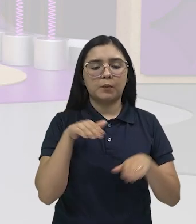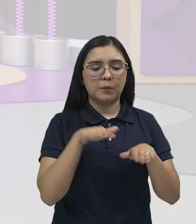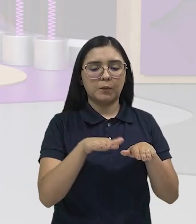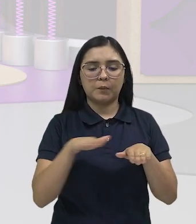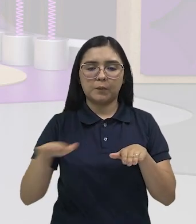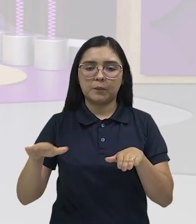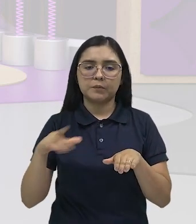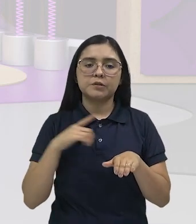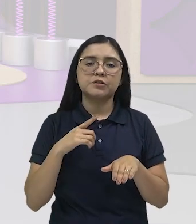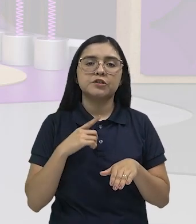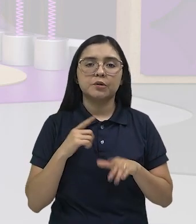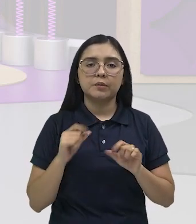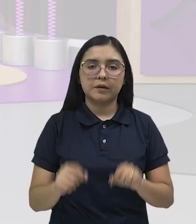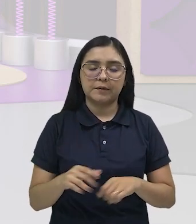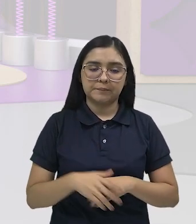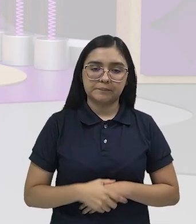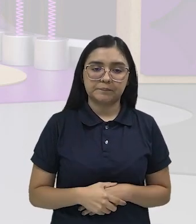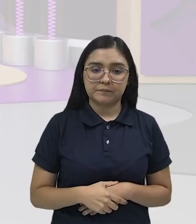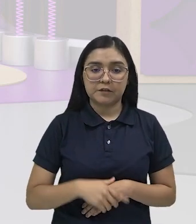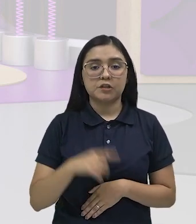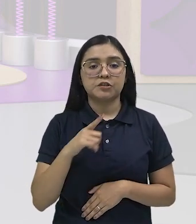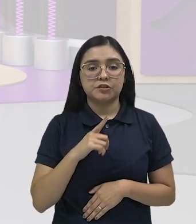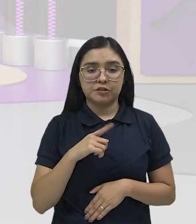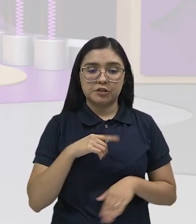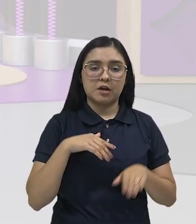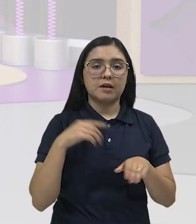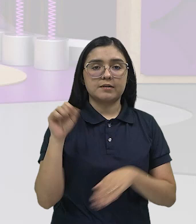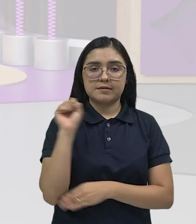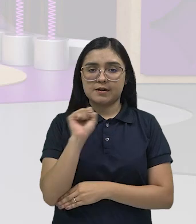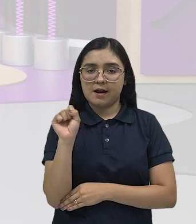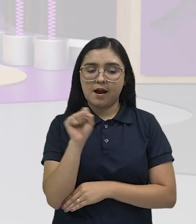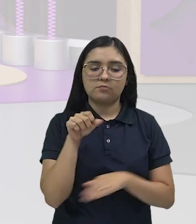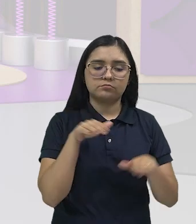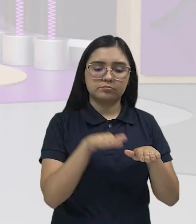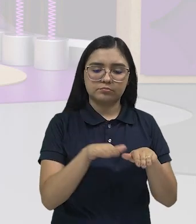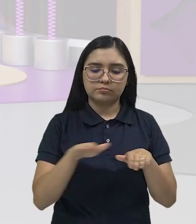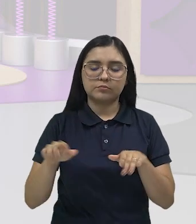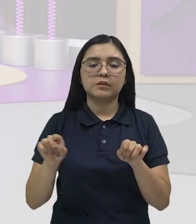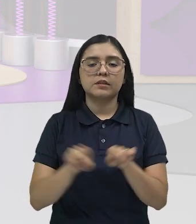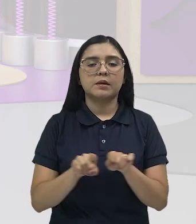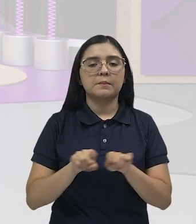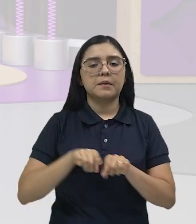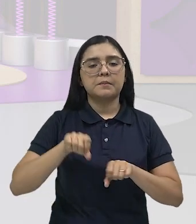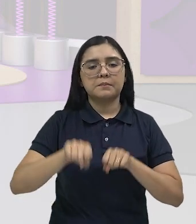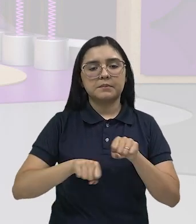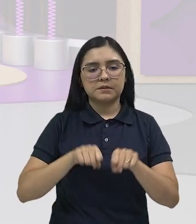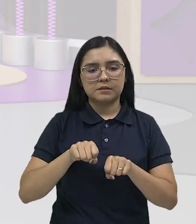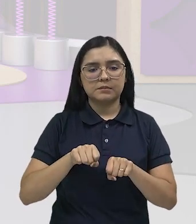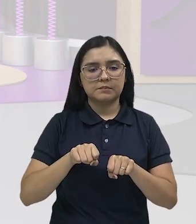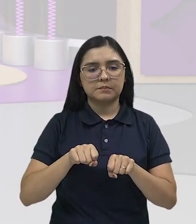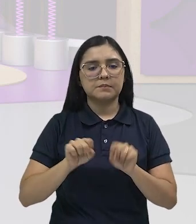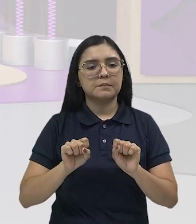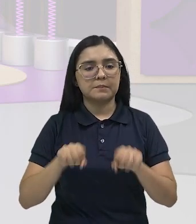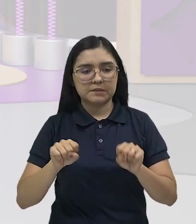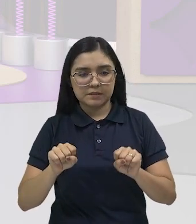havia carros e motocicletas. No total de